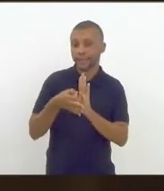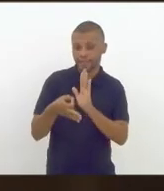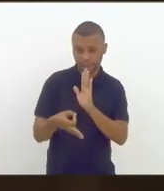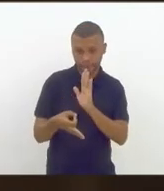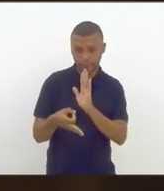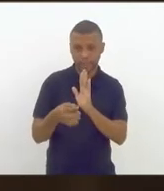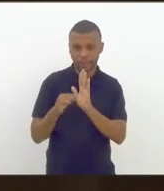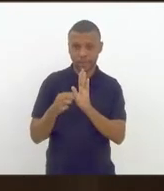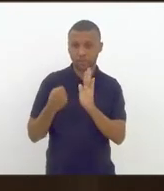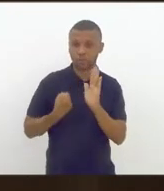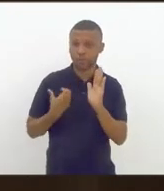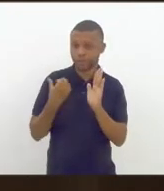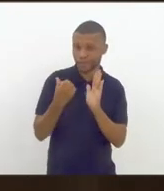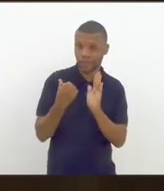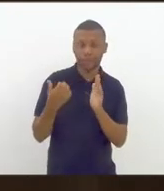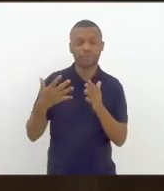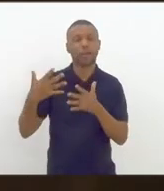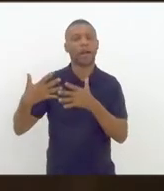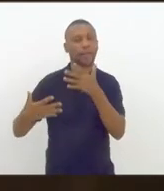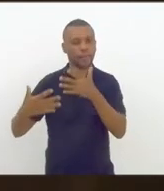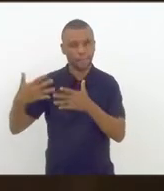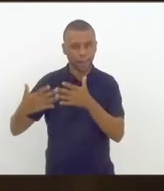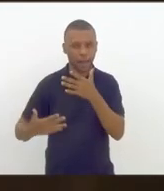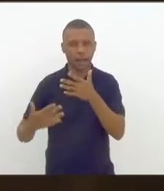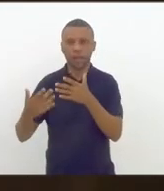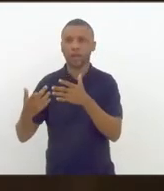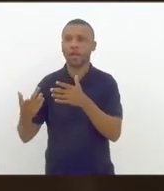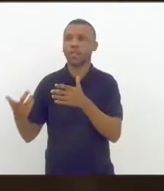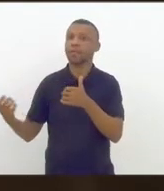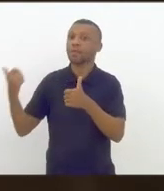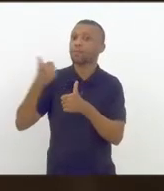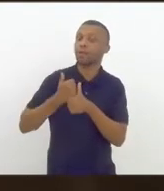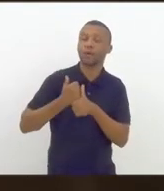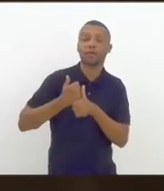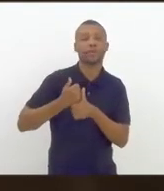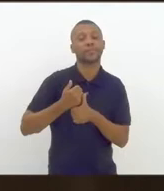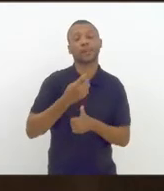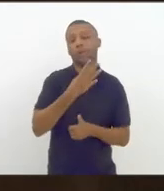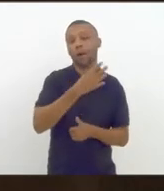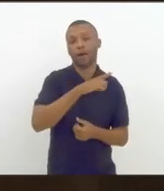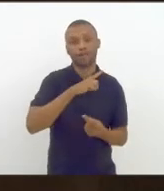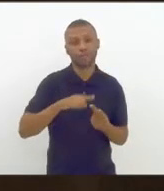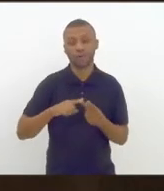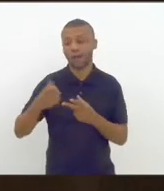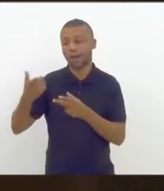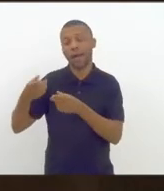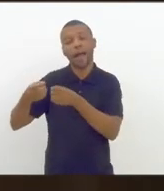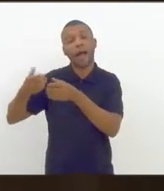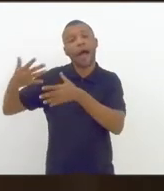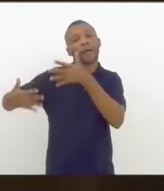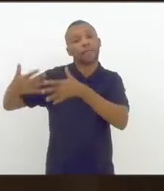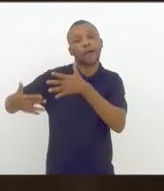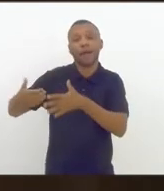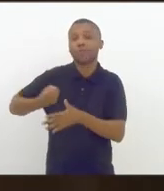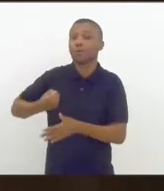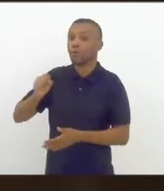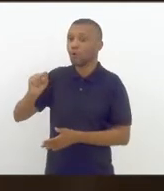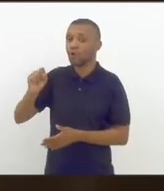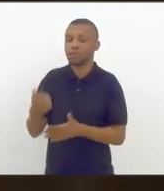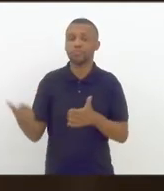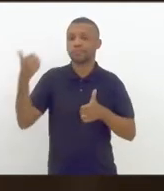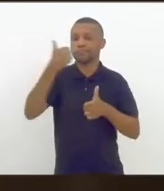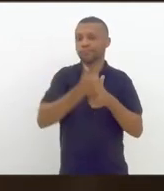a emenda 6 pela aprovação da 4. Prejudicada a 8 pela rejeição da emenda